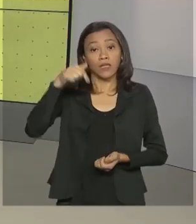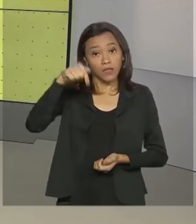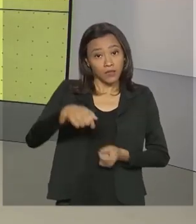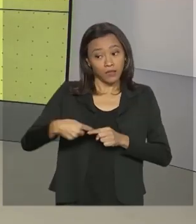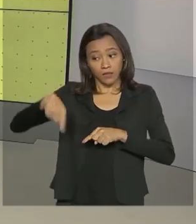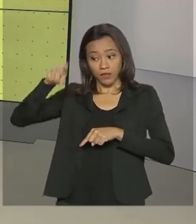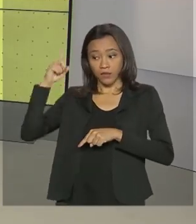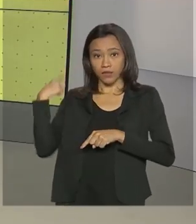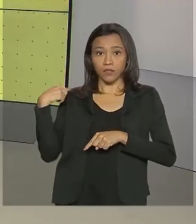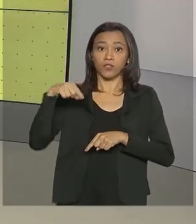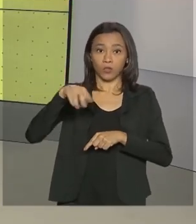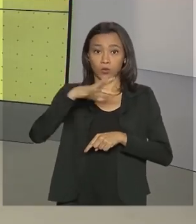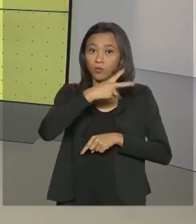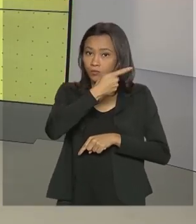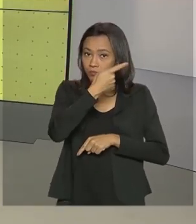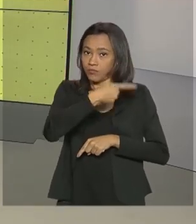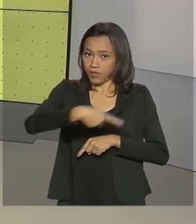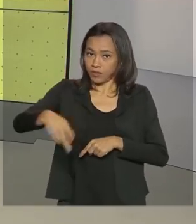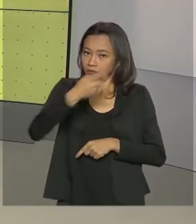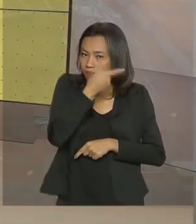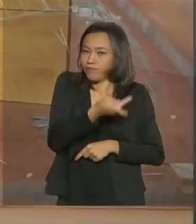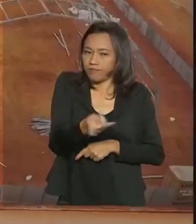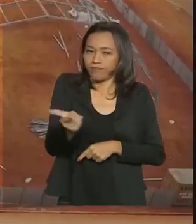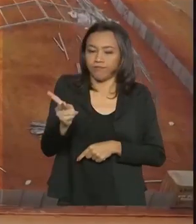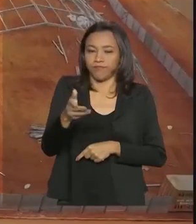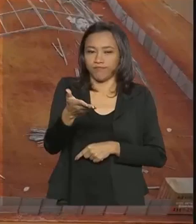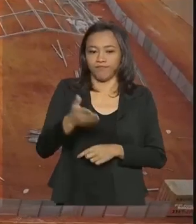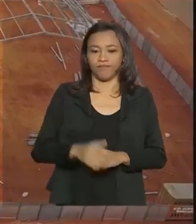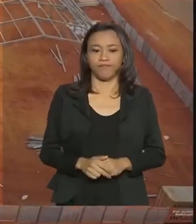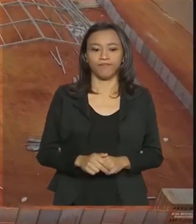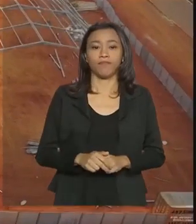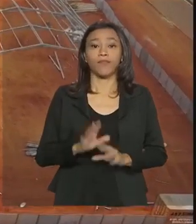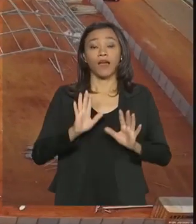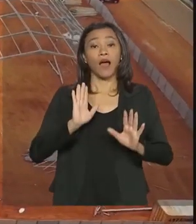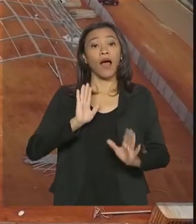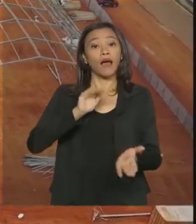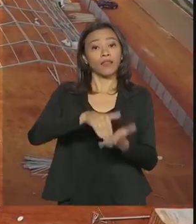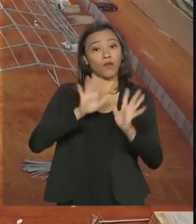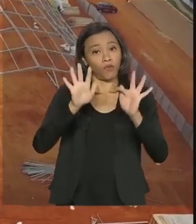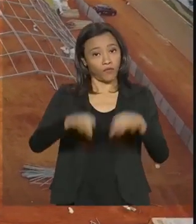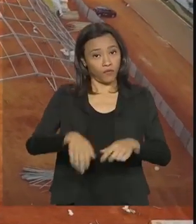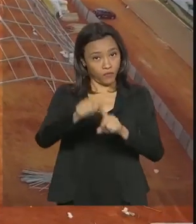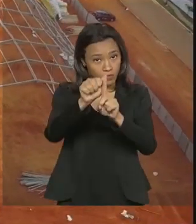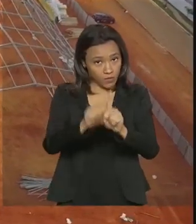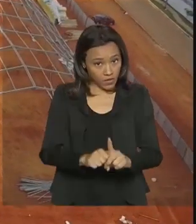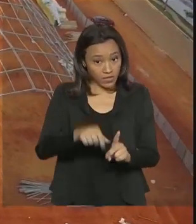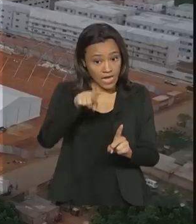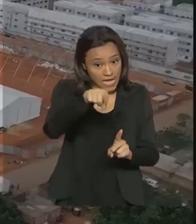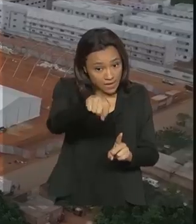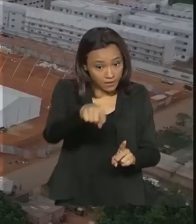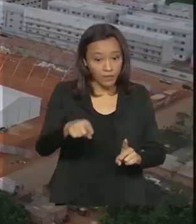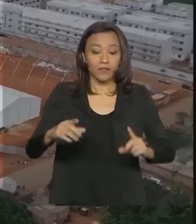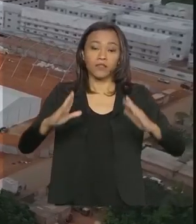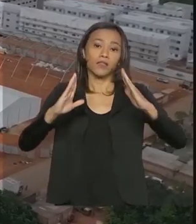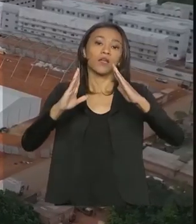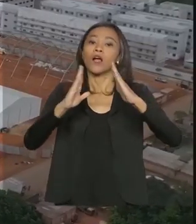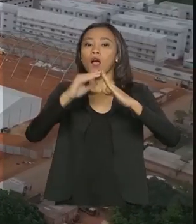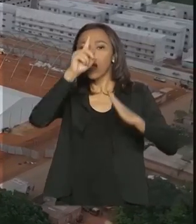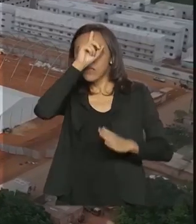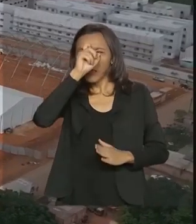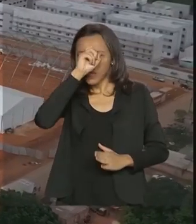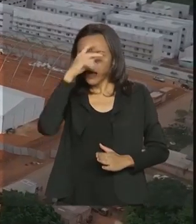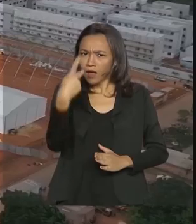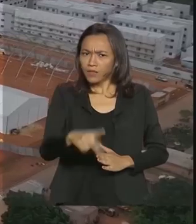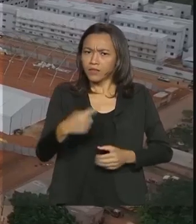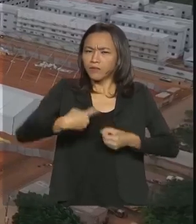Bolsonaro foi conferir as obras. Até o final do mês, o hospital de campanha de Águas Lindas de Goiás,